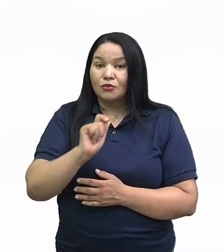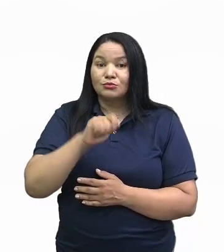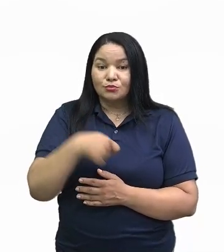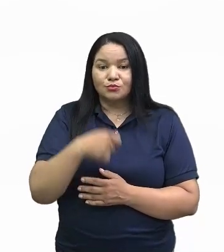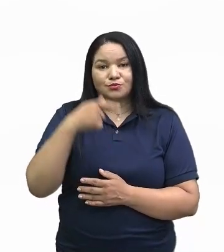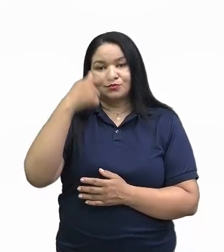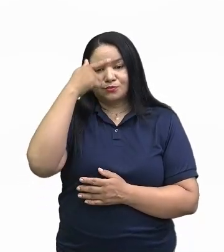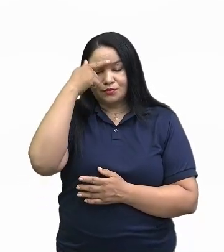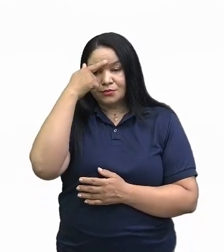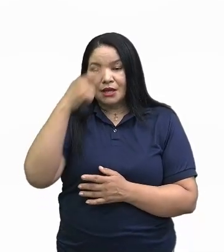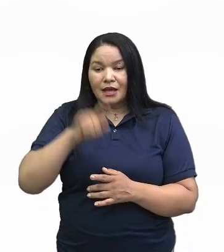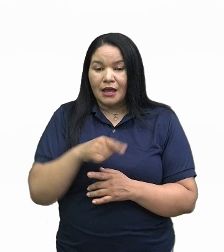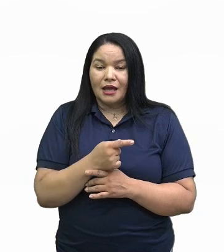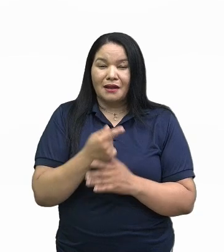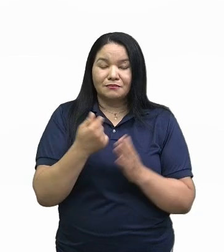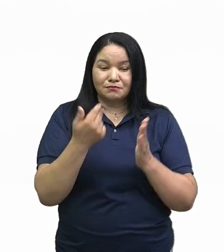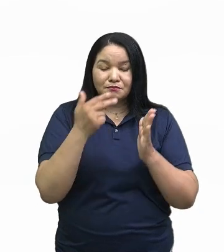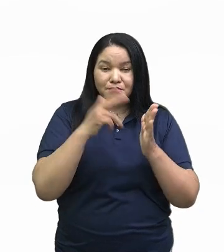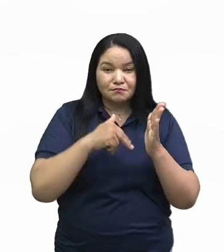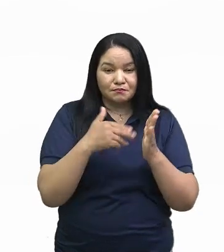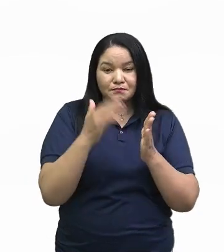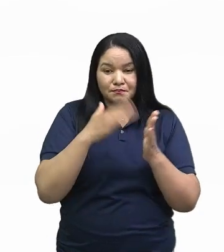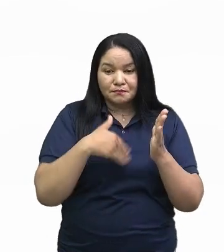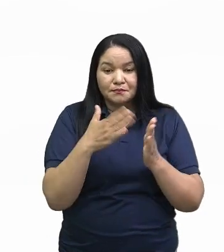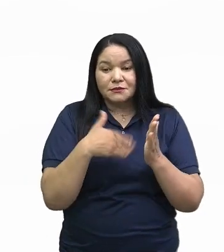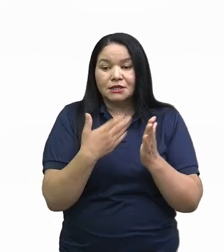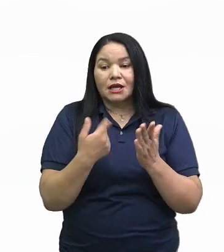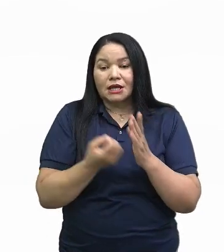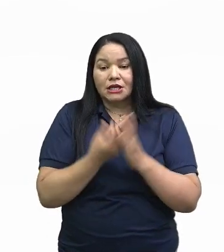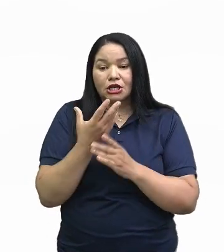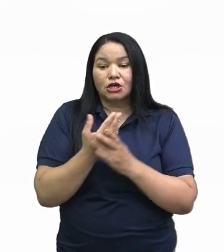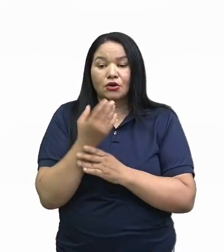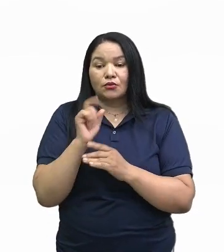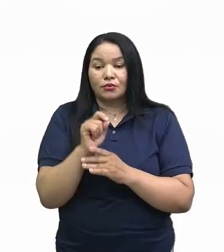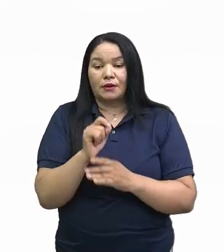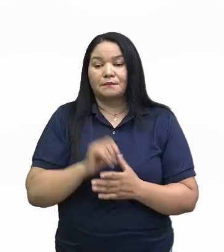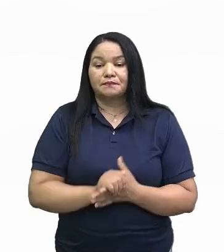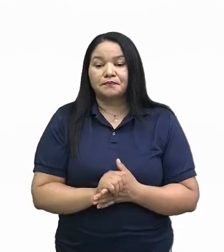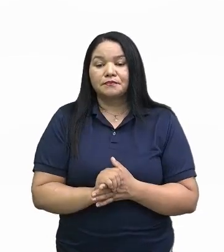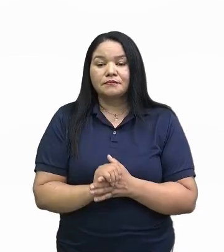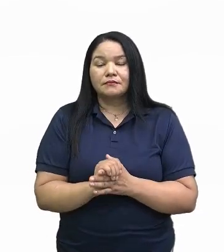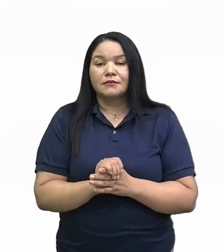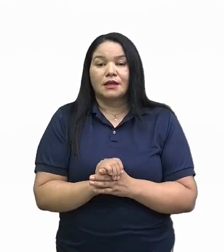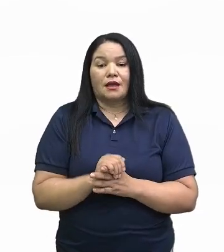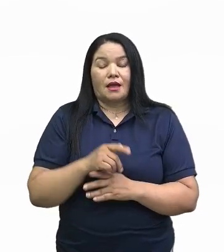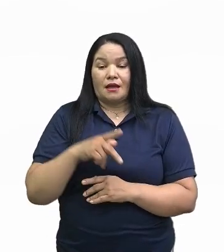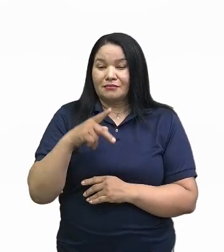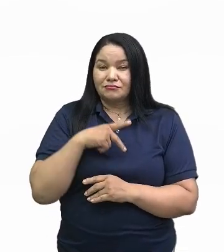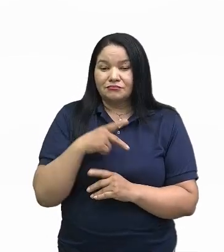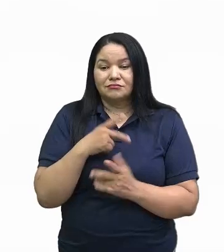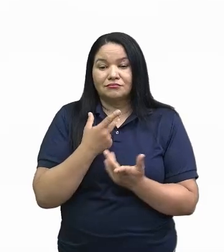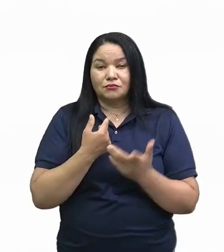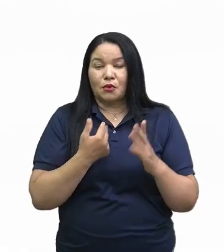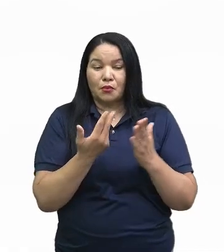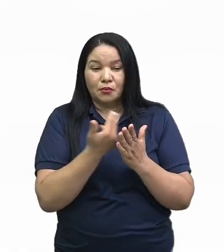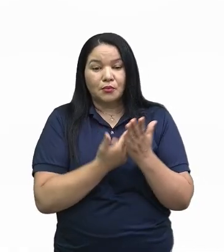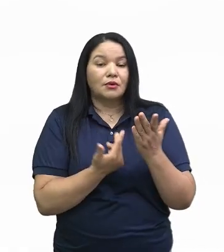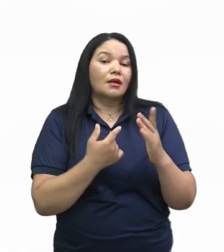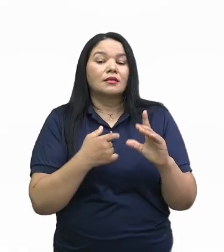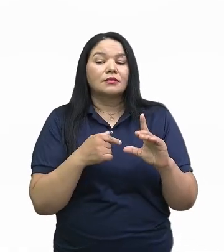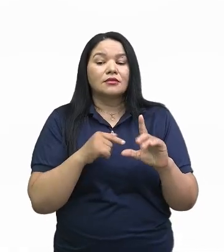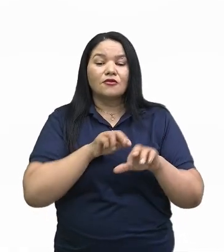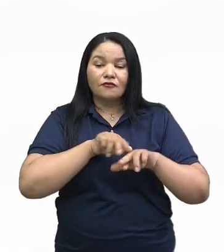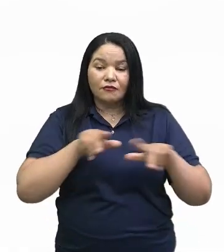ela foi uma pintora mexicana, conhecida pelos seus muitos retratos, autorretratos e obras inspiradas na